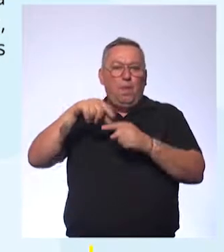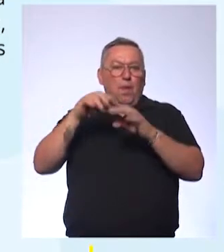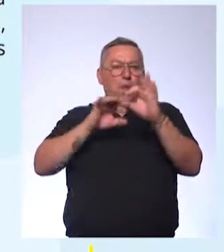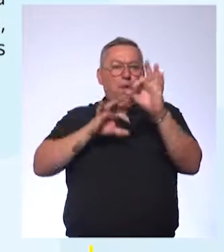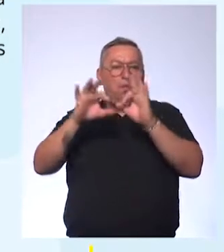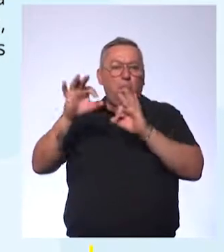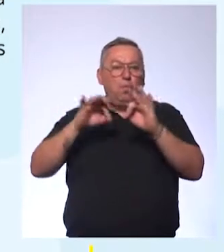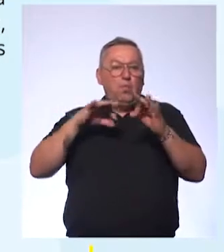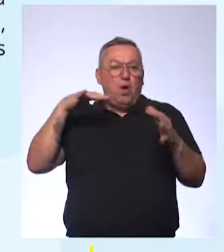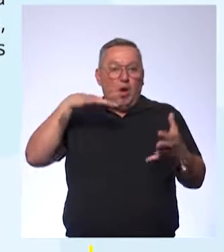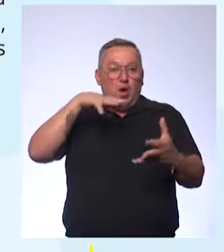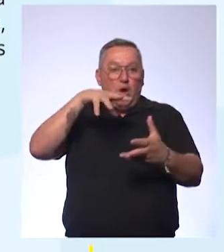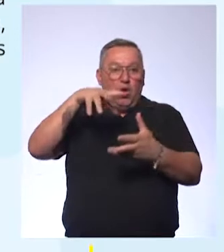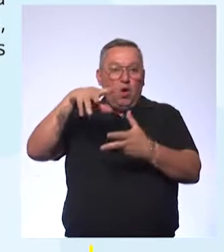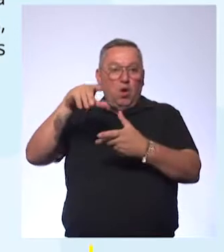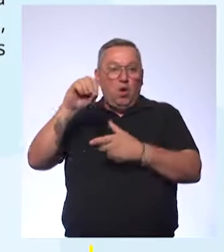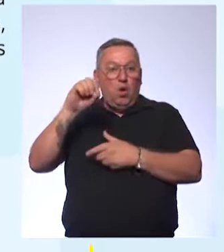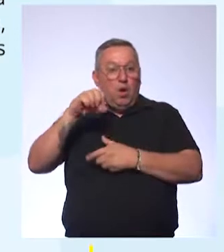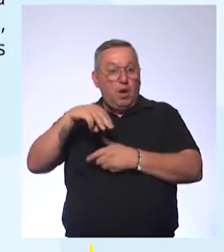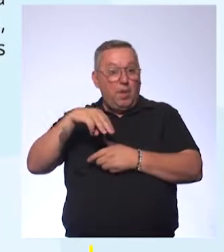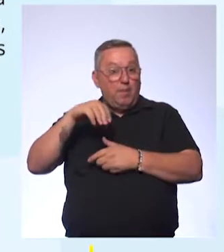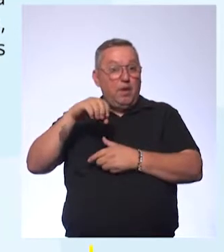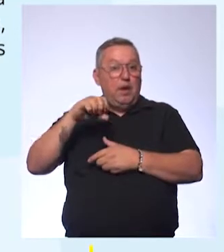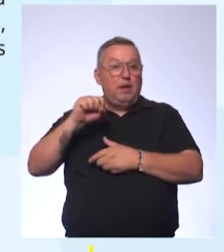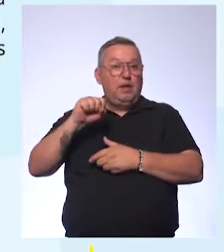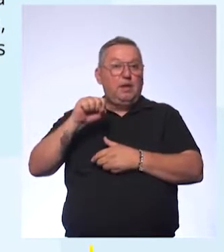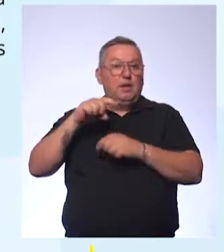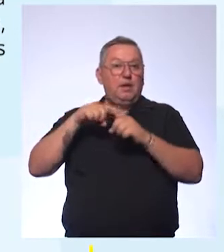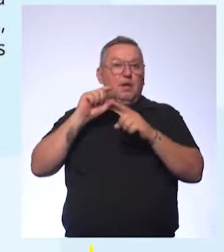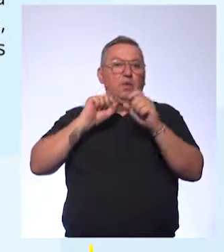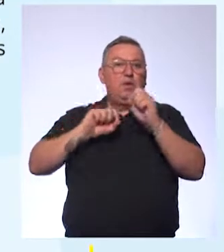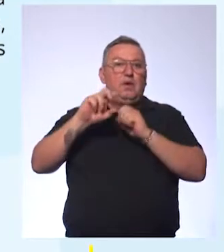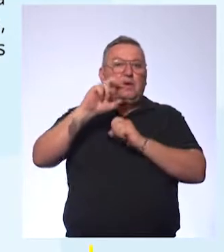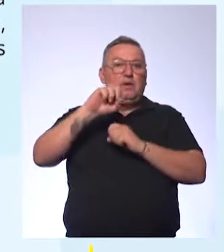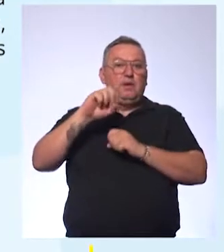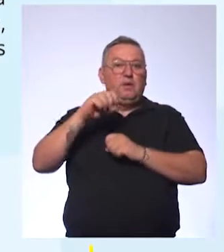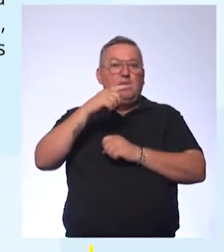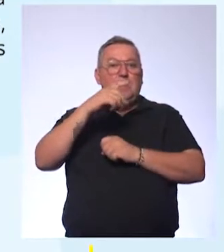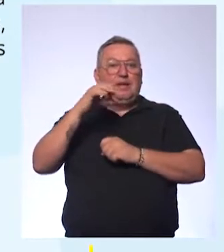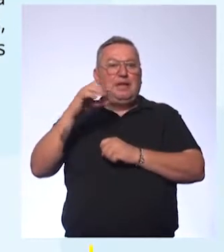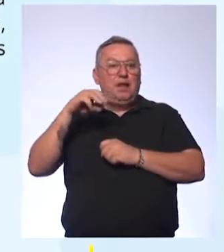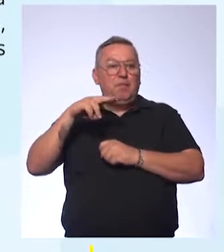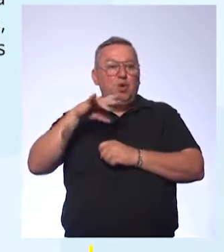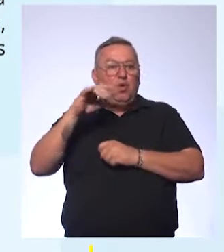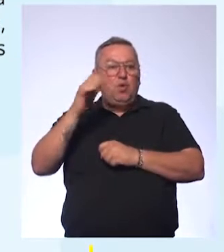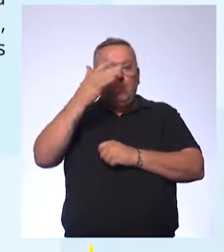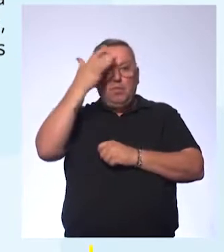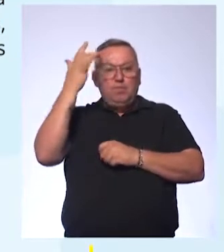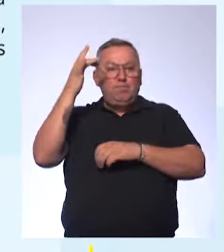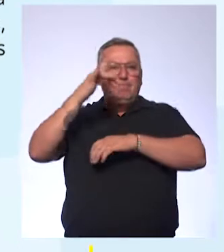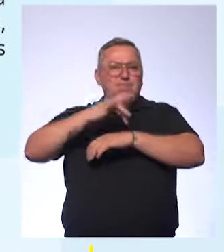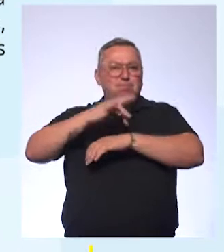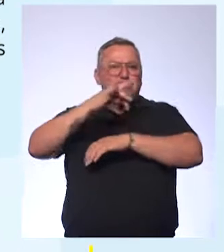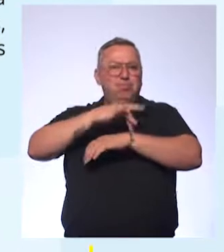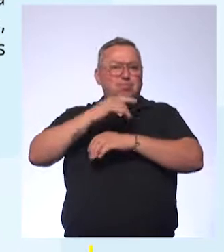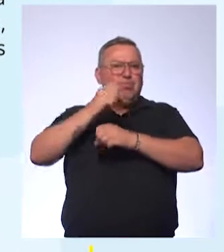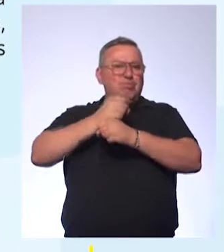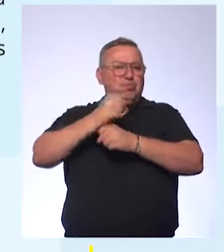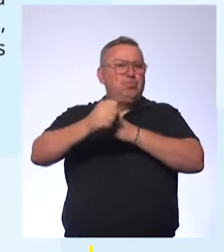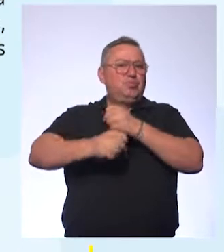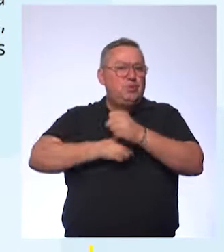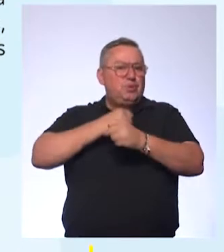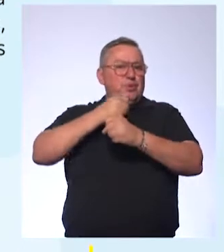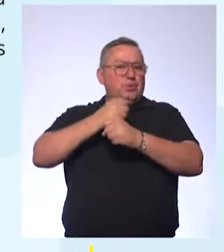a Organização Mundial de Saúde, OMS, a estimativa é de que 50 a 100 milhões de pessoas se infectam anualmente.